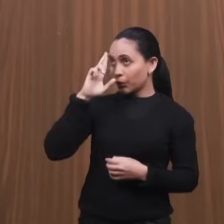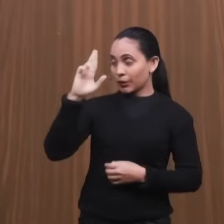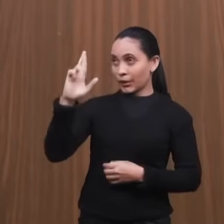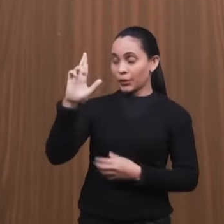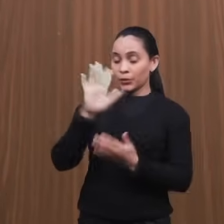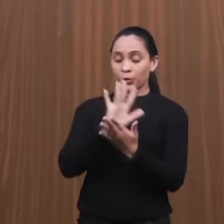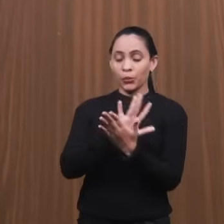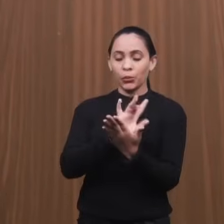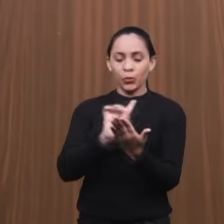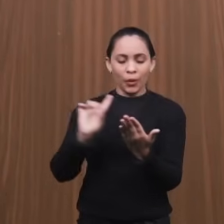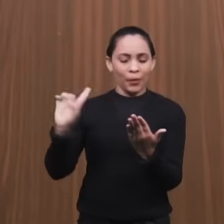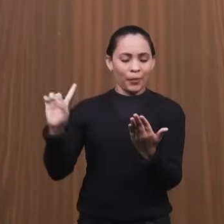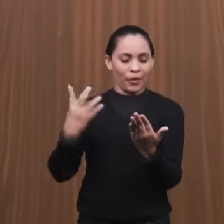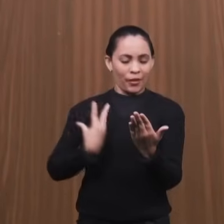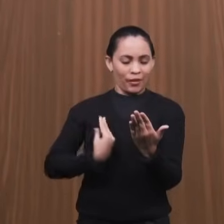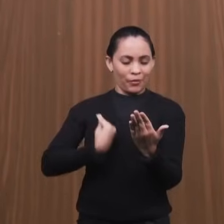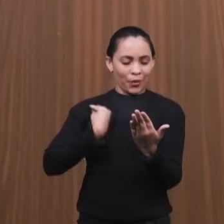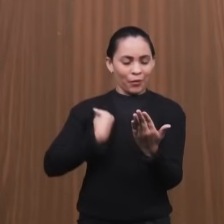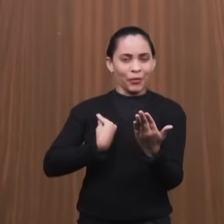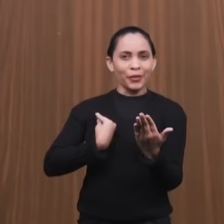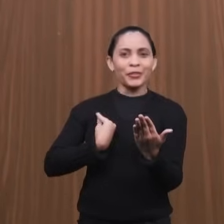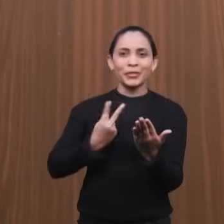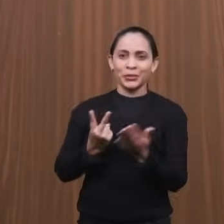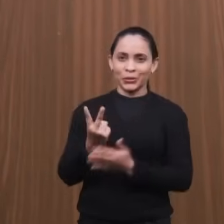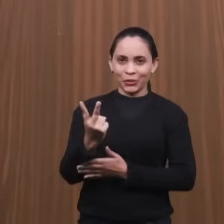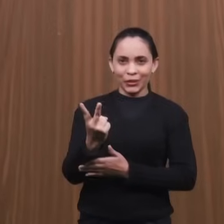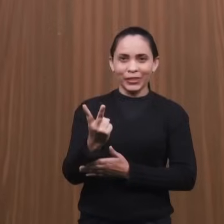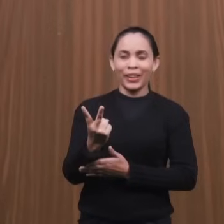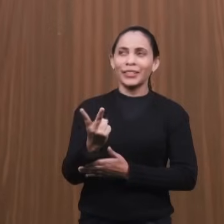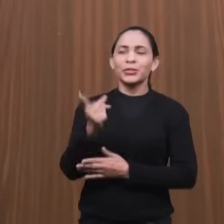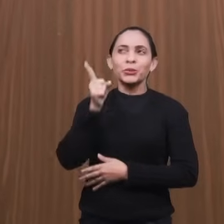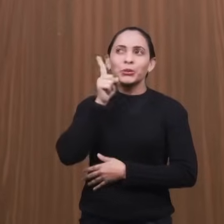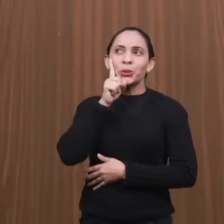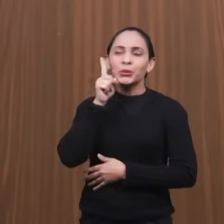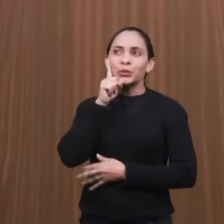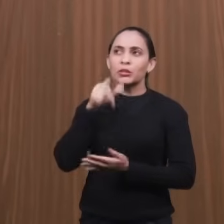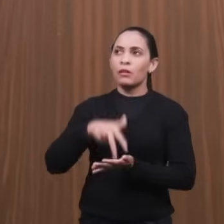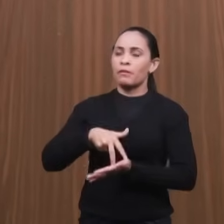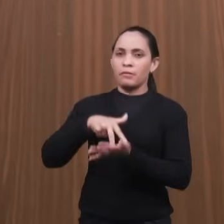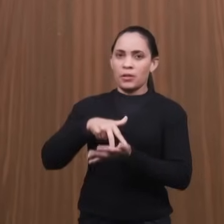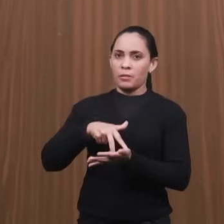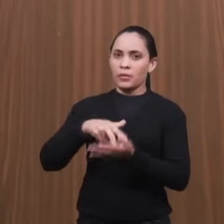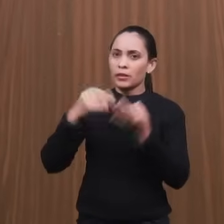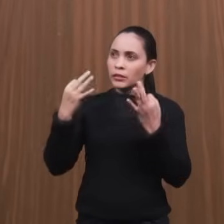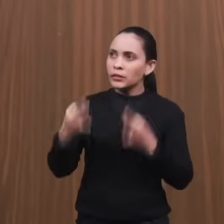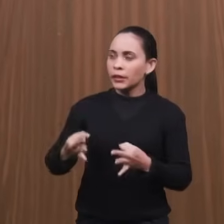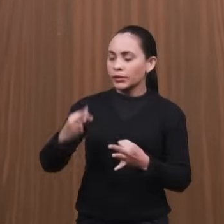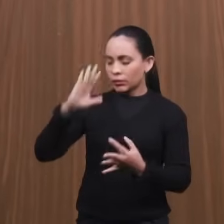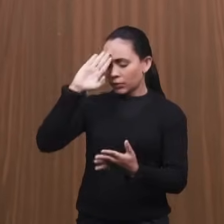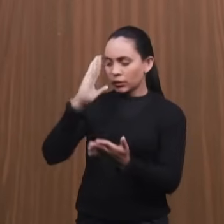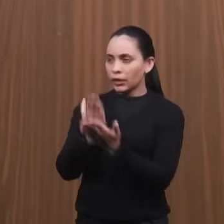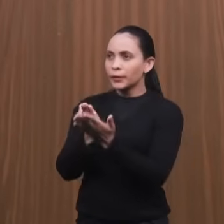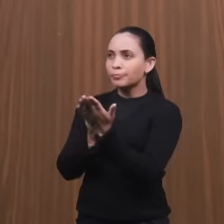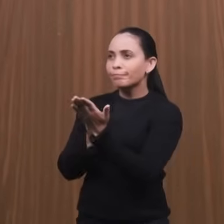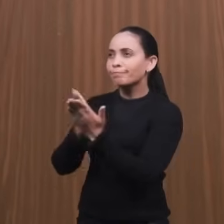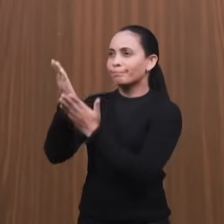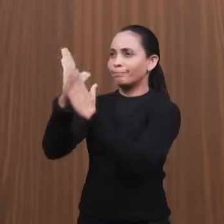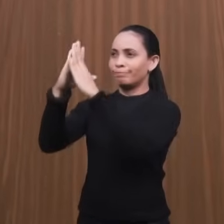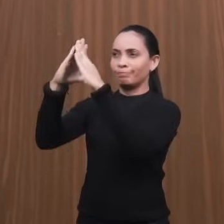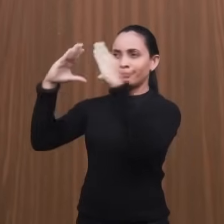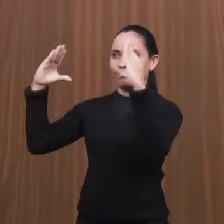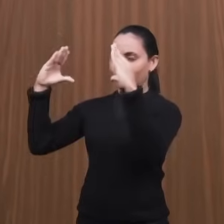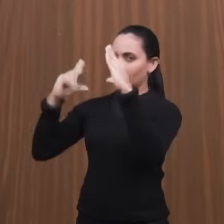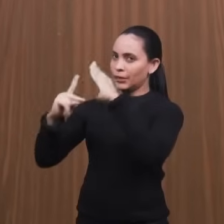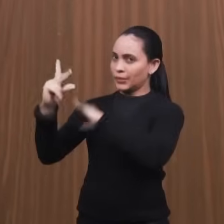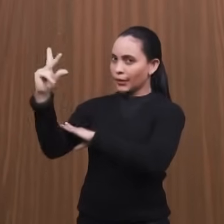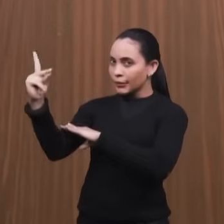Tua palavra viva é que tem mantido a Tua igreja de pé todos os dias, na certeza de que estamos caminhando rumo à Tua